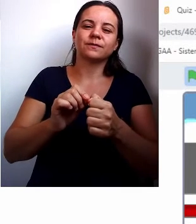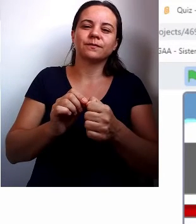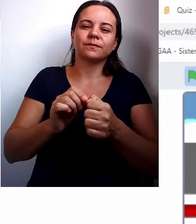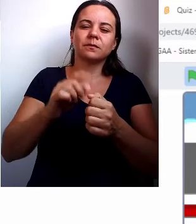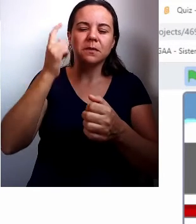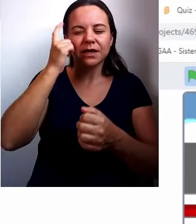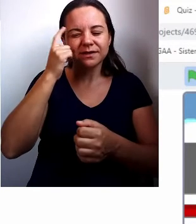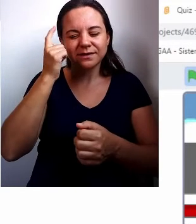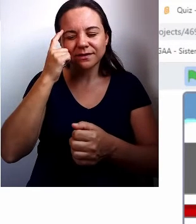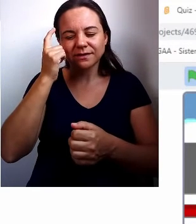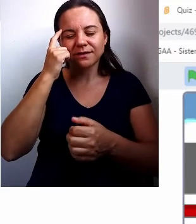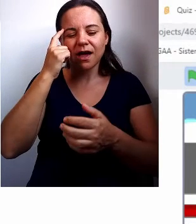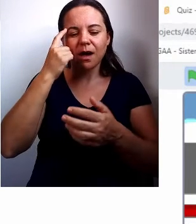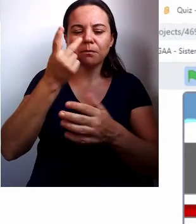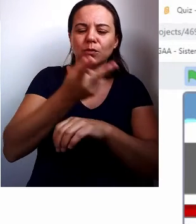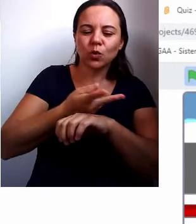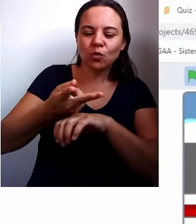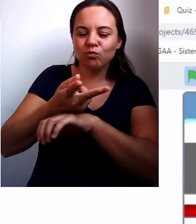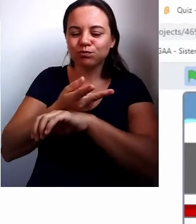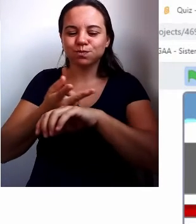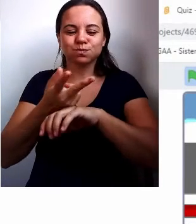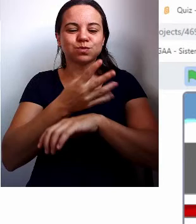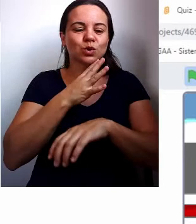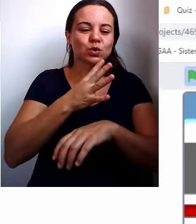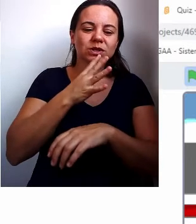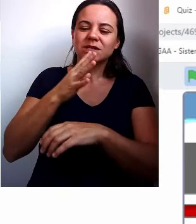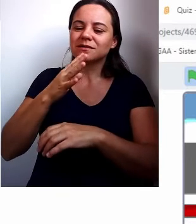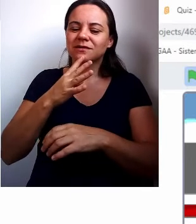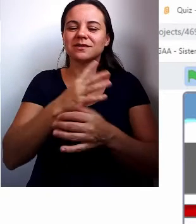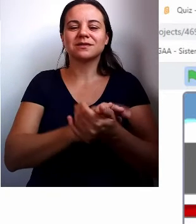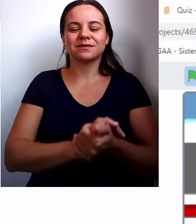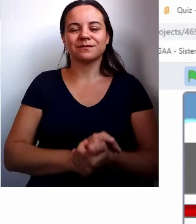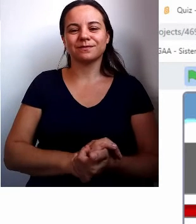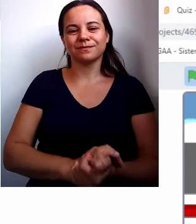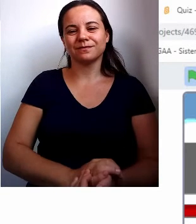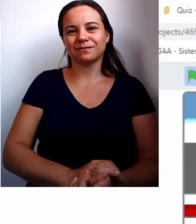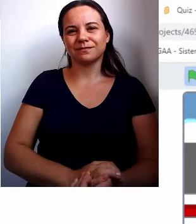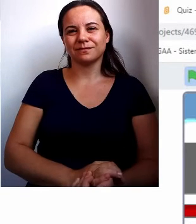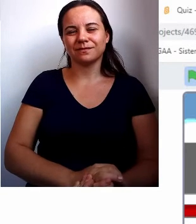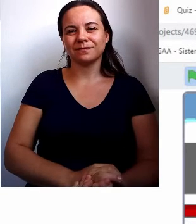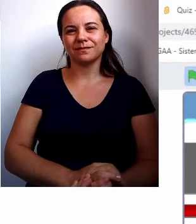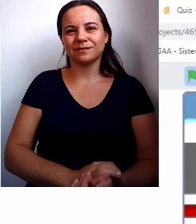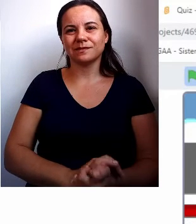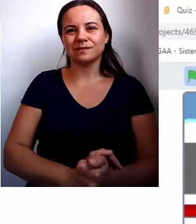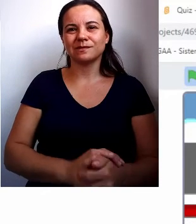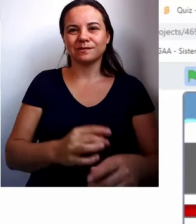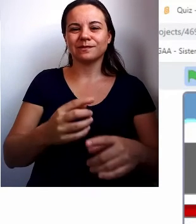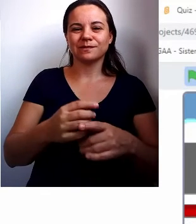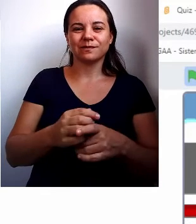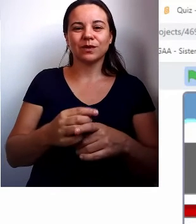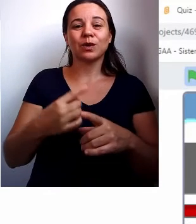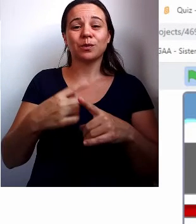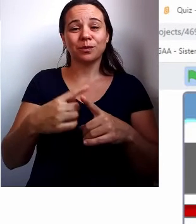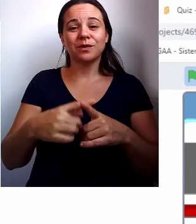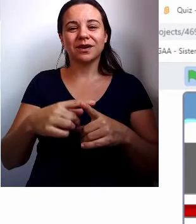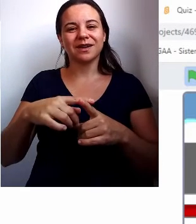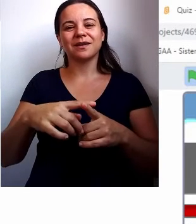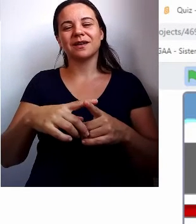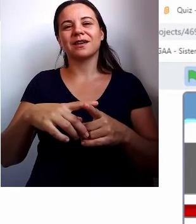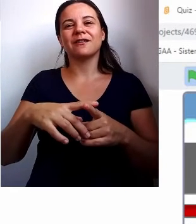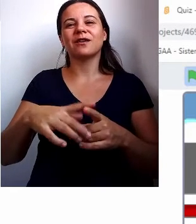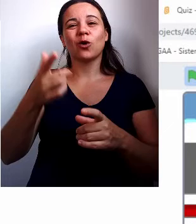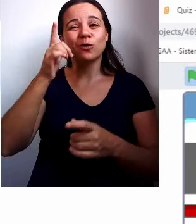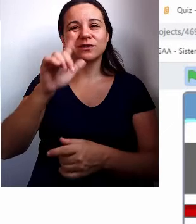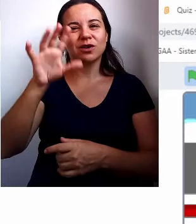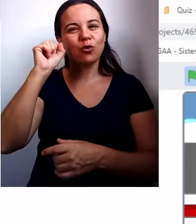calcular, né? Pegar a questão e calcular, procurar esse conhecimento, né? Porque ele não conta tempo, e tentar acertar